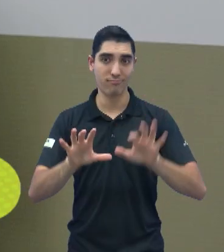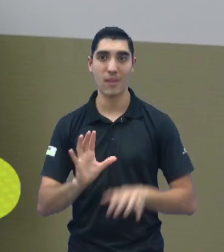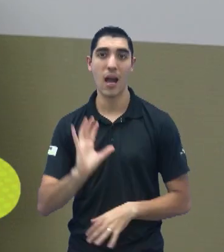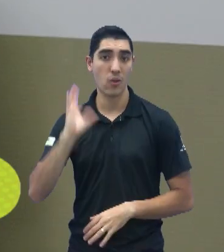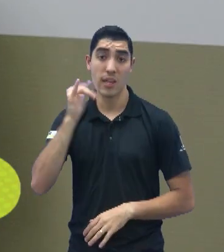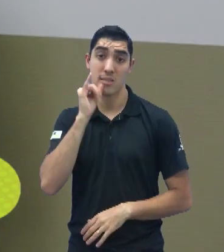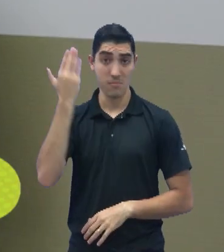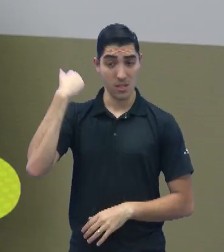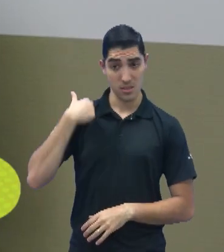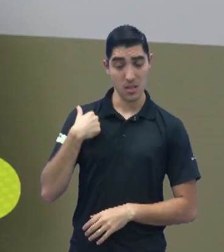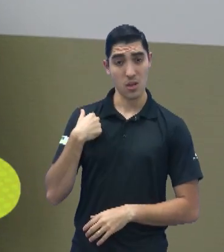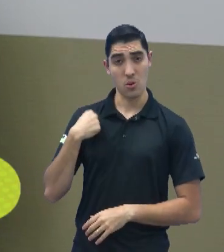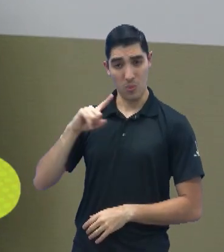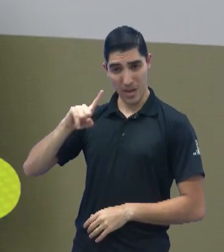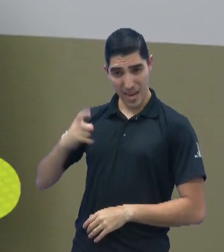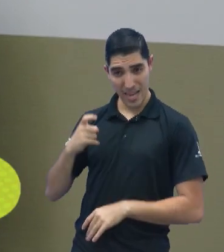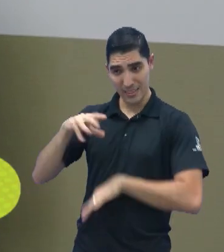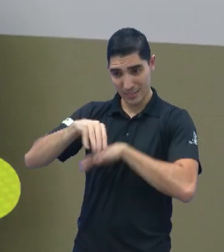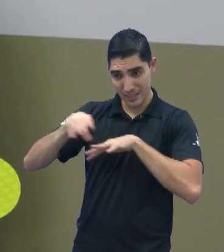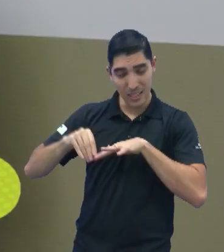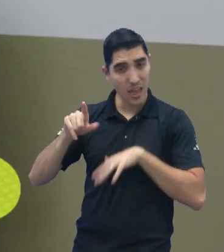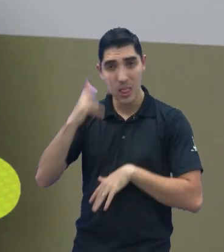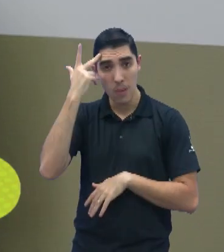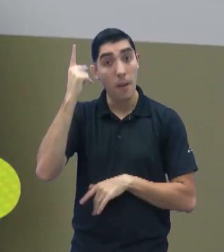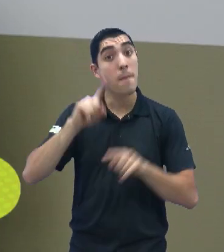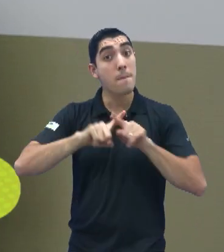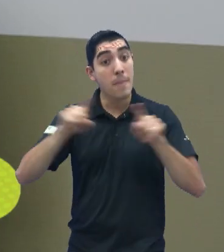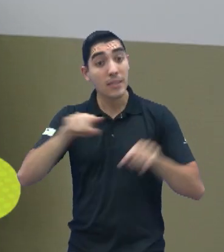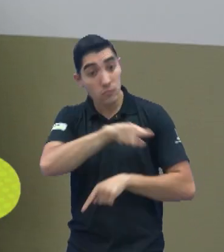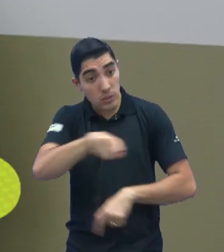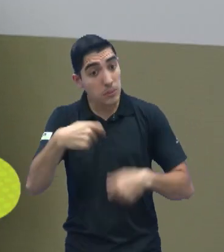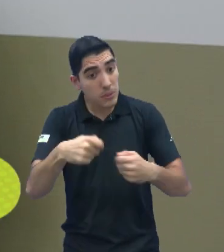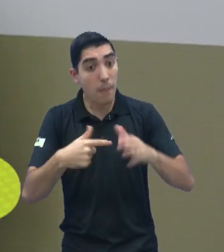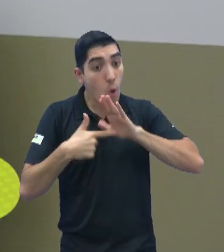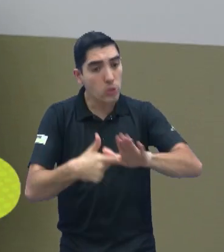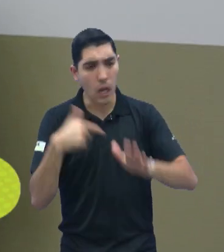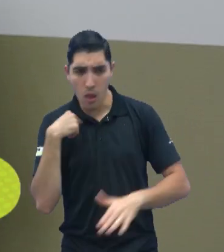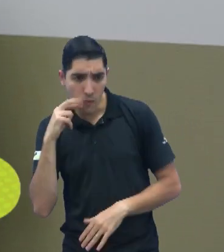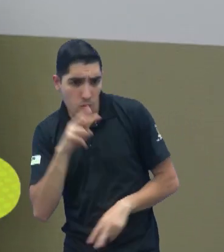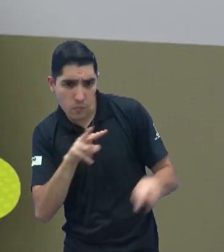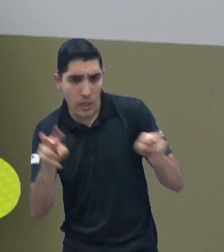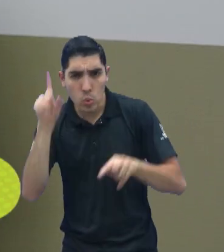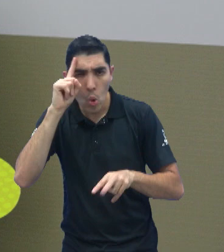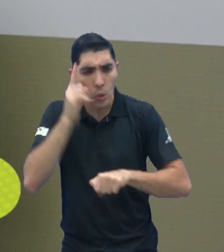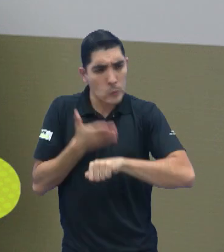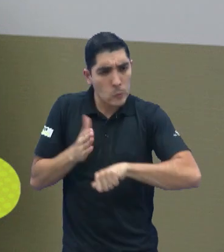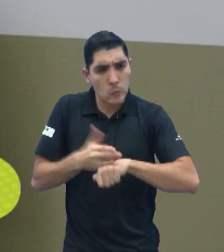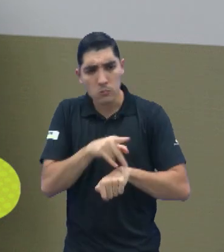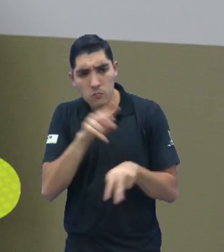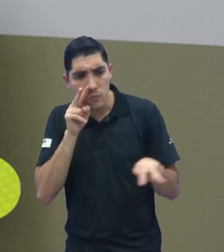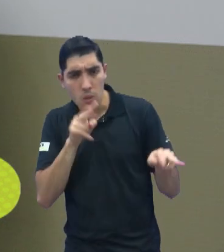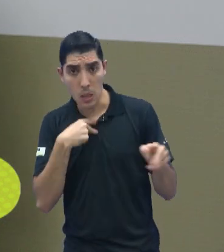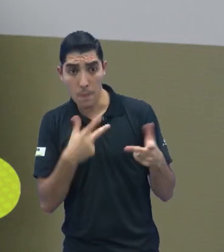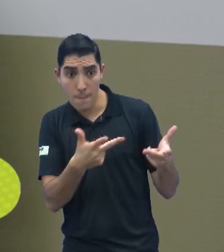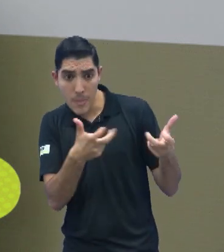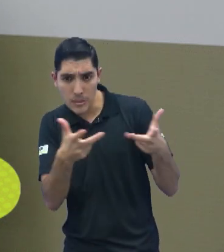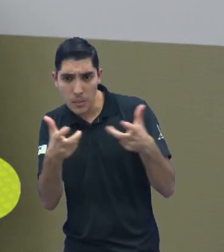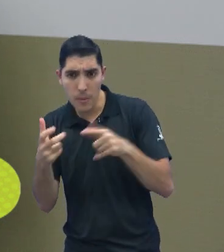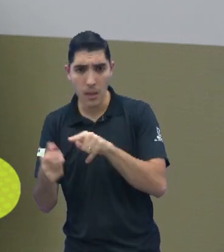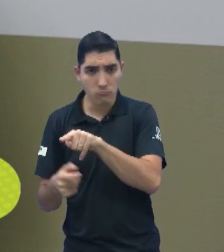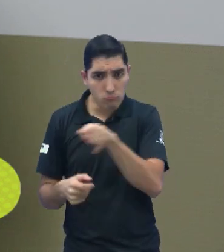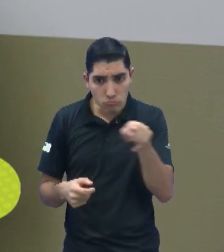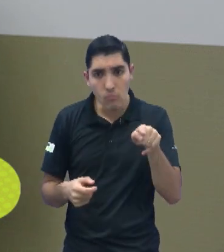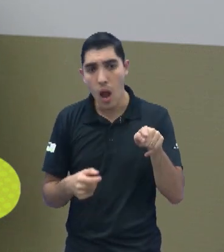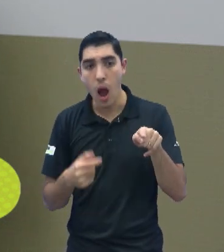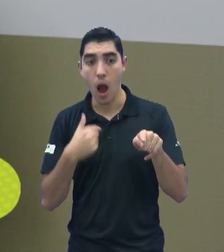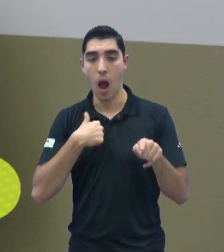bravo, só que eles têm que, mostrar para mim que eu tô errado. Mostrar que, assim, no dia a dia, nos treinos, essas coisas, para que eu possa mudar a minha